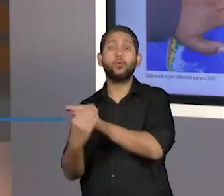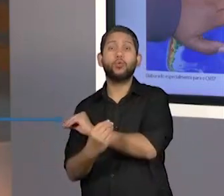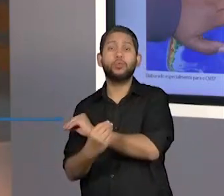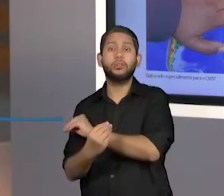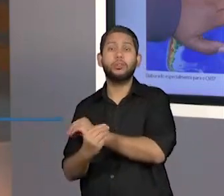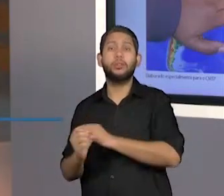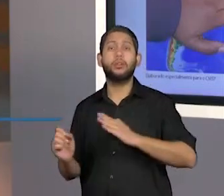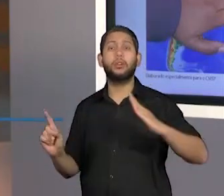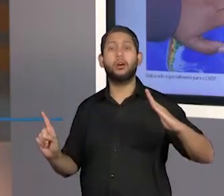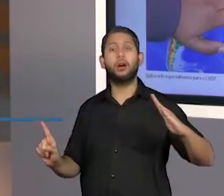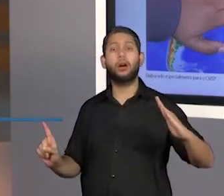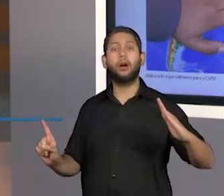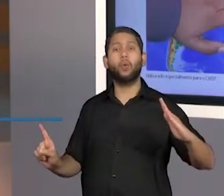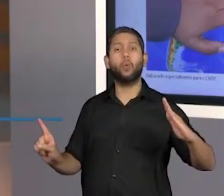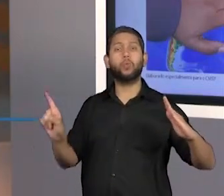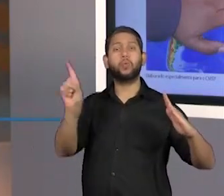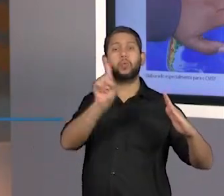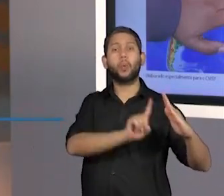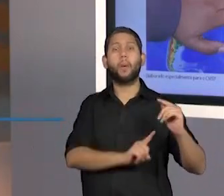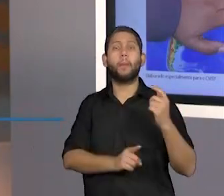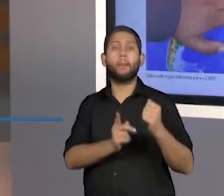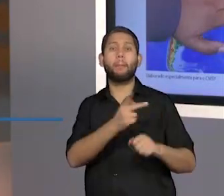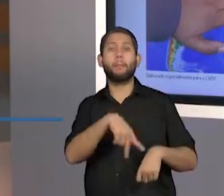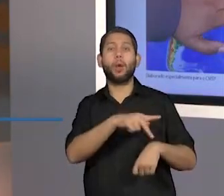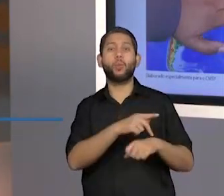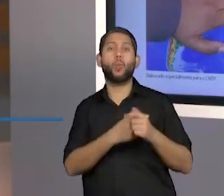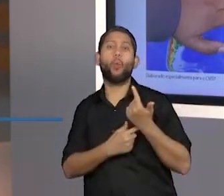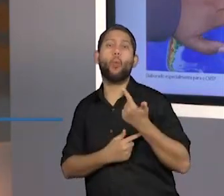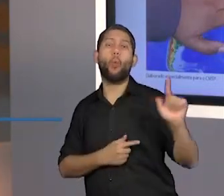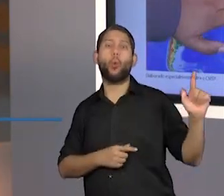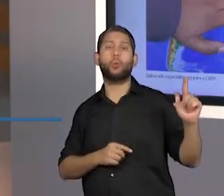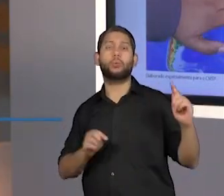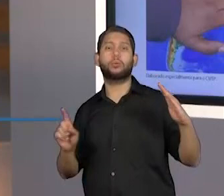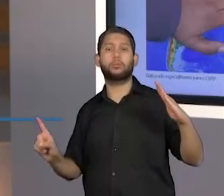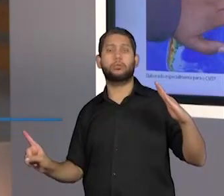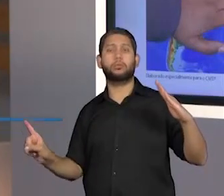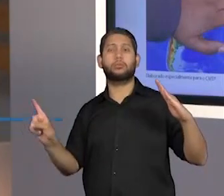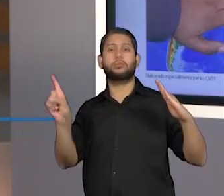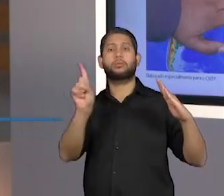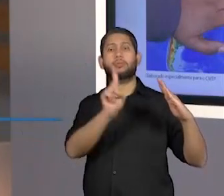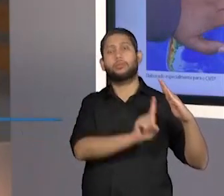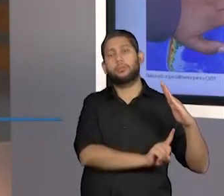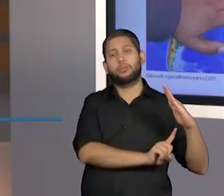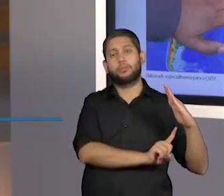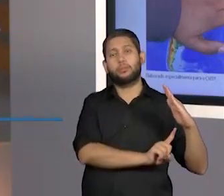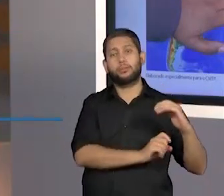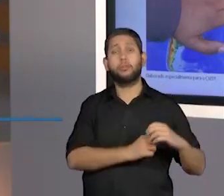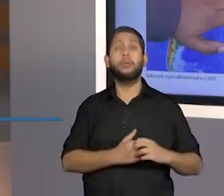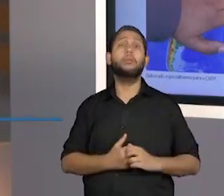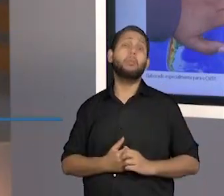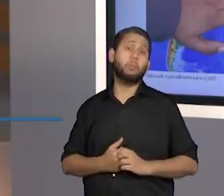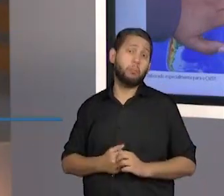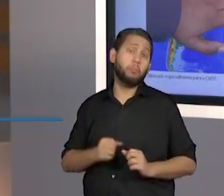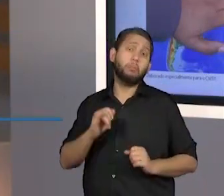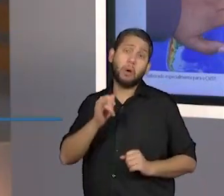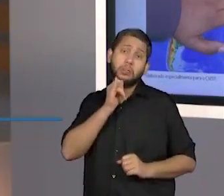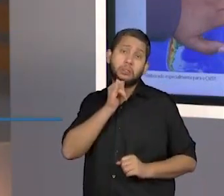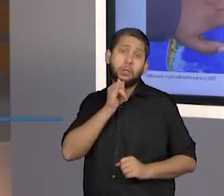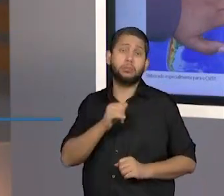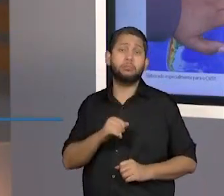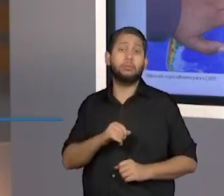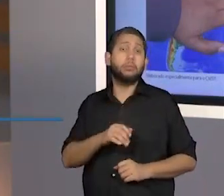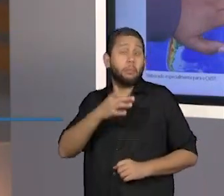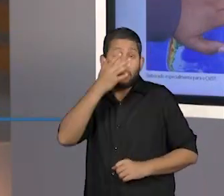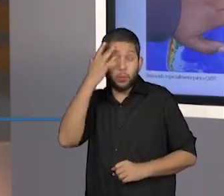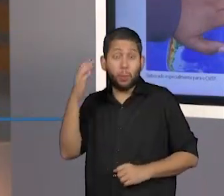É quando um grupo de pessoas ou uma pessoa sai de um lugar e vai para um outro. Isso pode acontecer em países, em cidades,